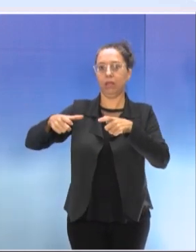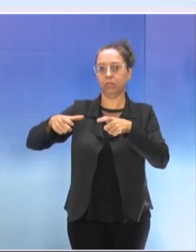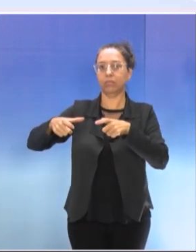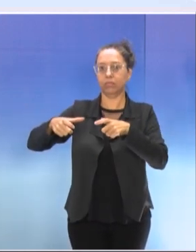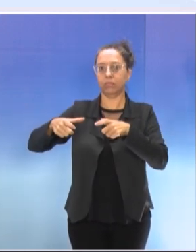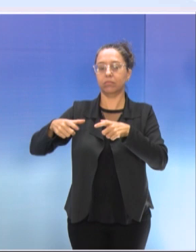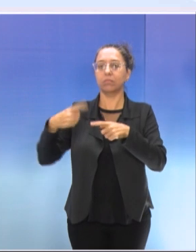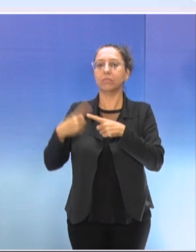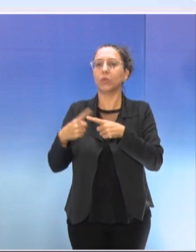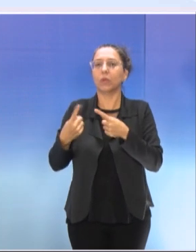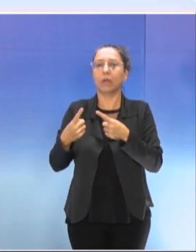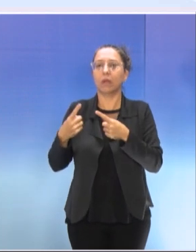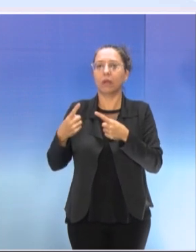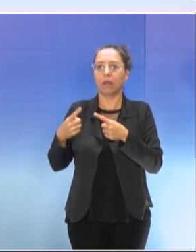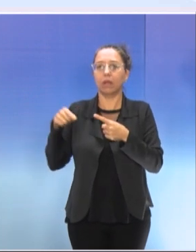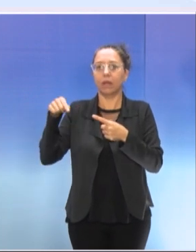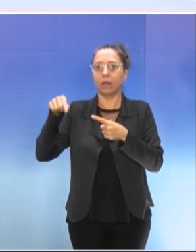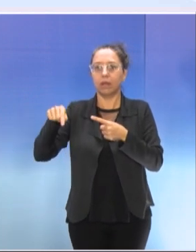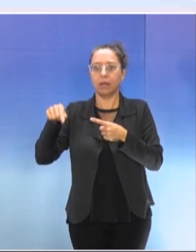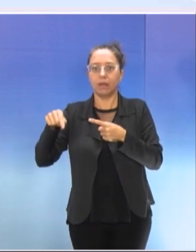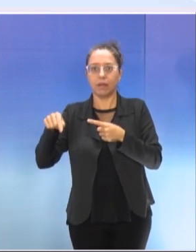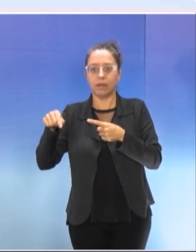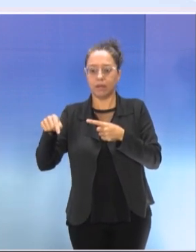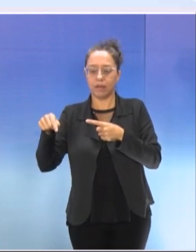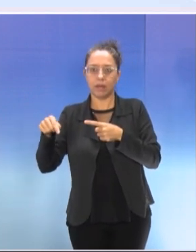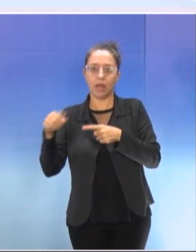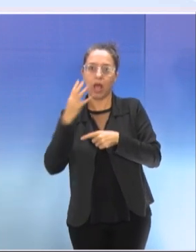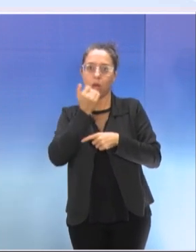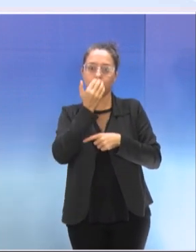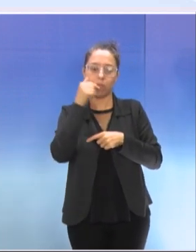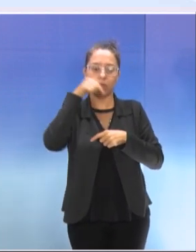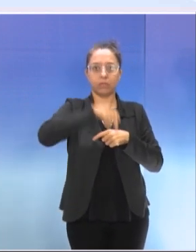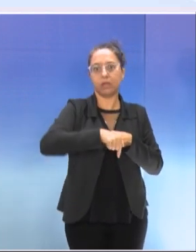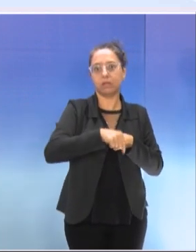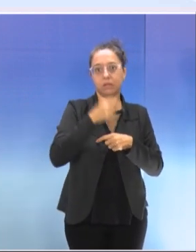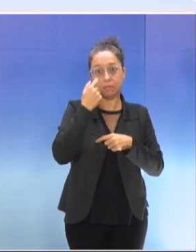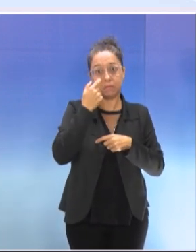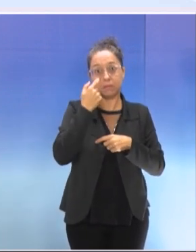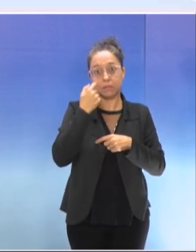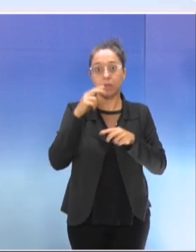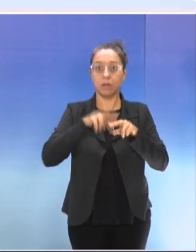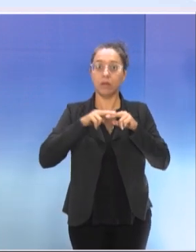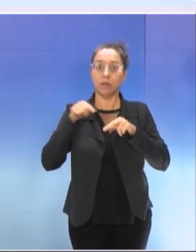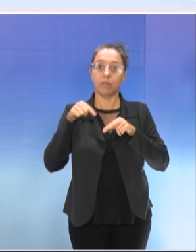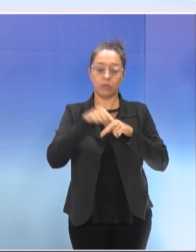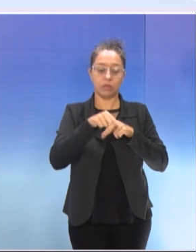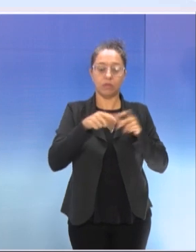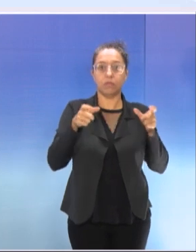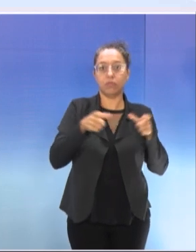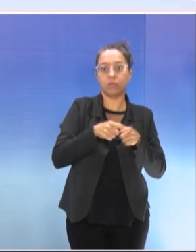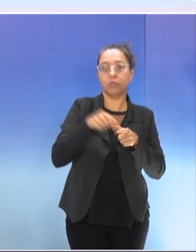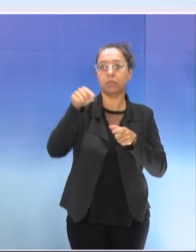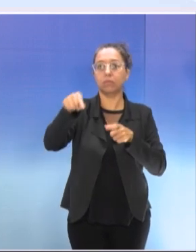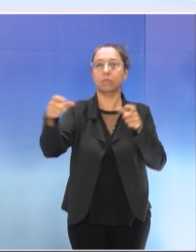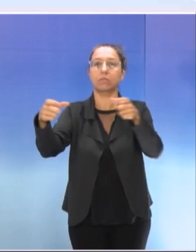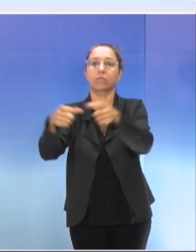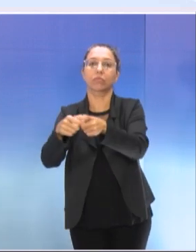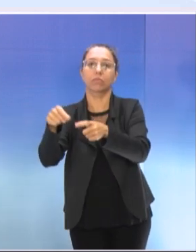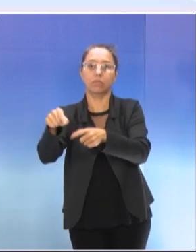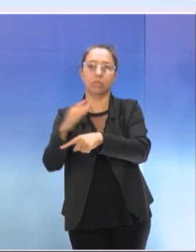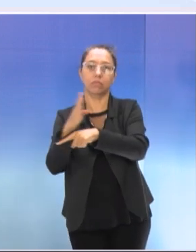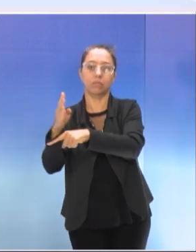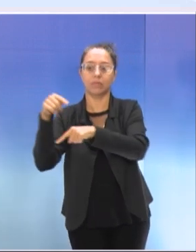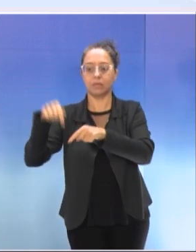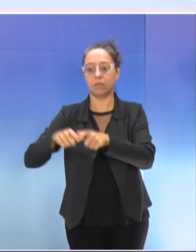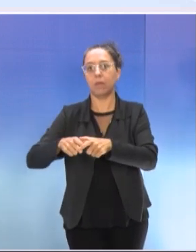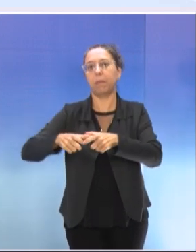a partir do maior consumo das presas molusco. Desse modo, haverá redução de molusco e de tubarões, como o aumento de